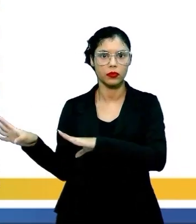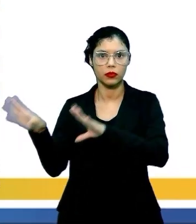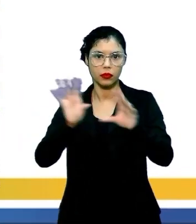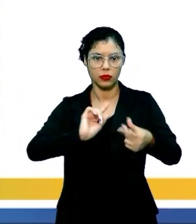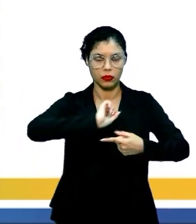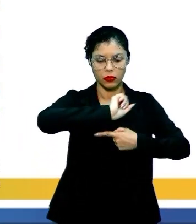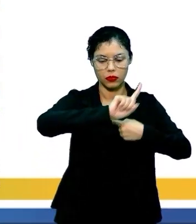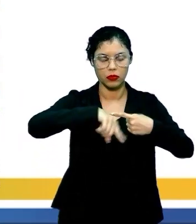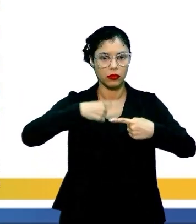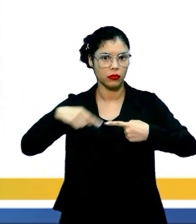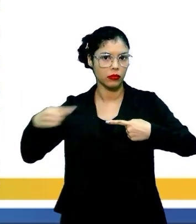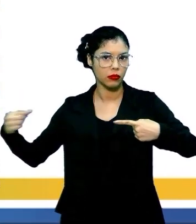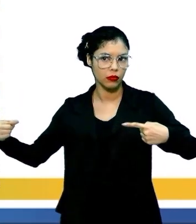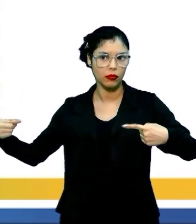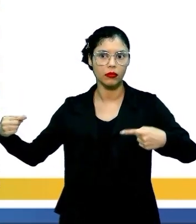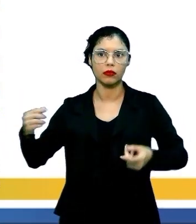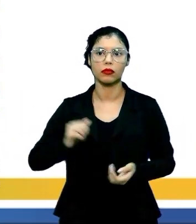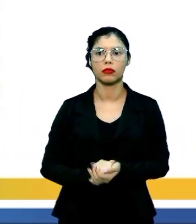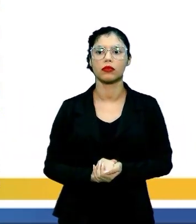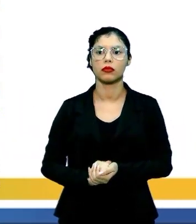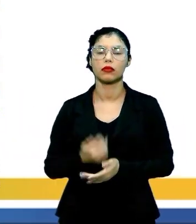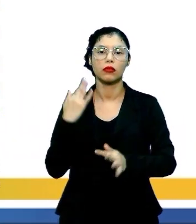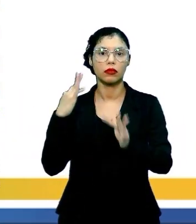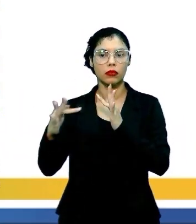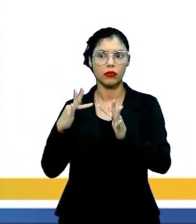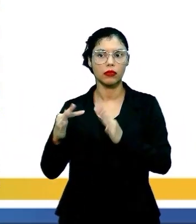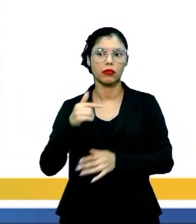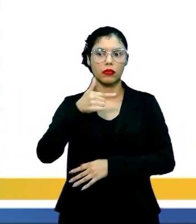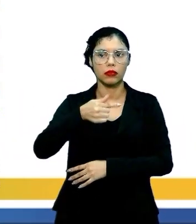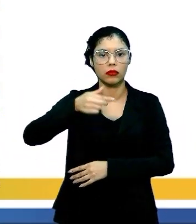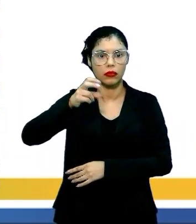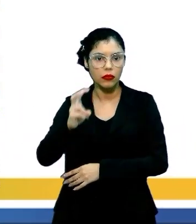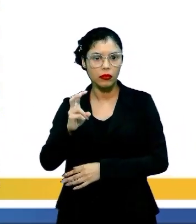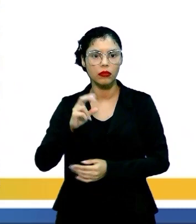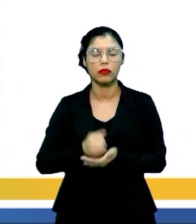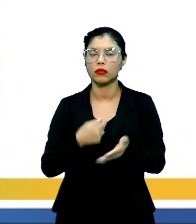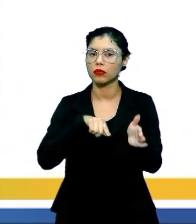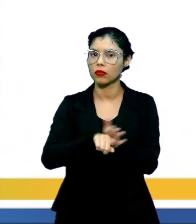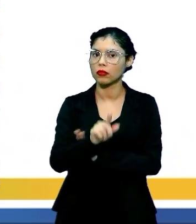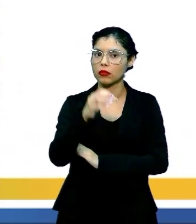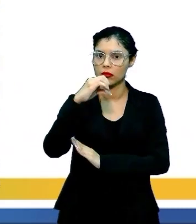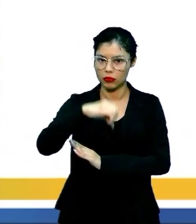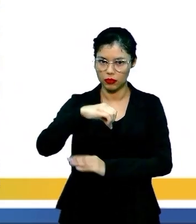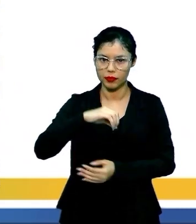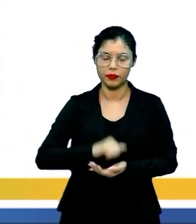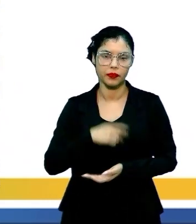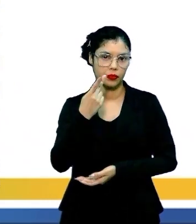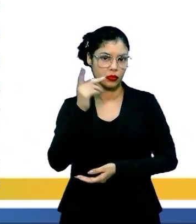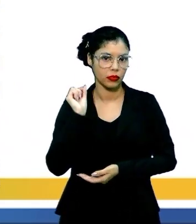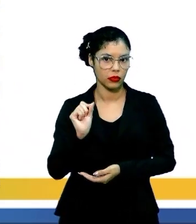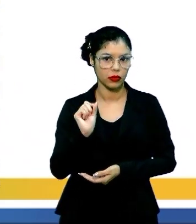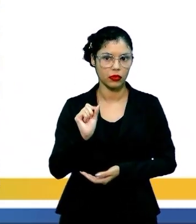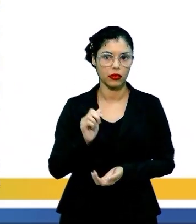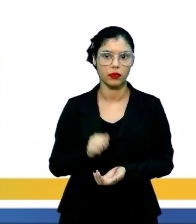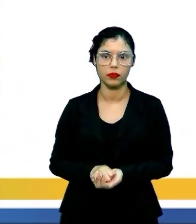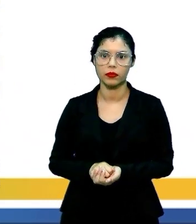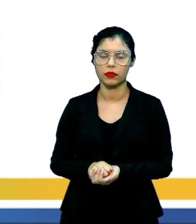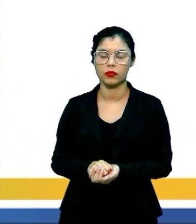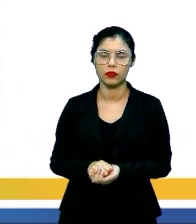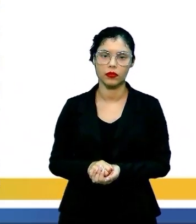Trazemos aqui, na nossa página 75, na questão 9, uma questão que trata a respeito